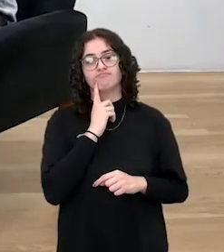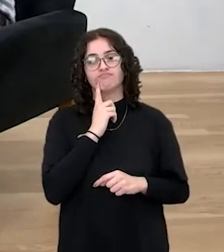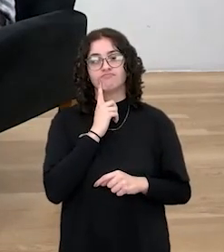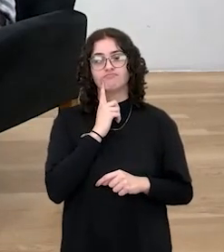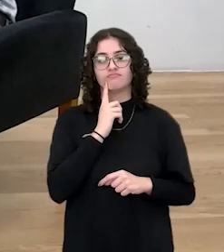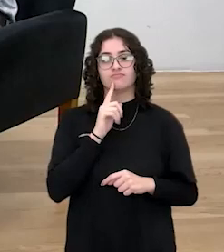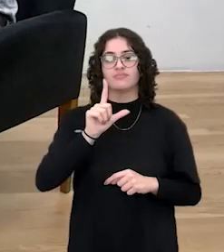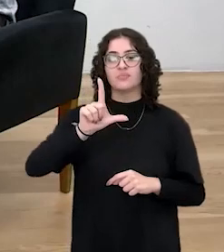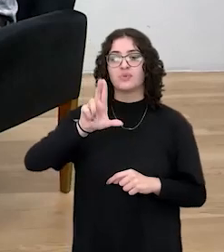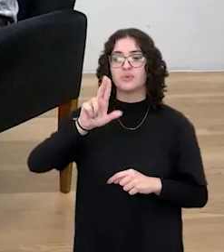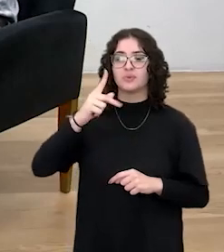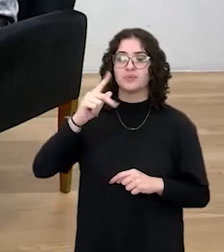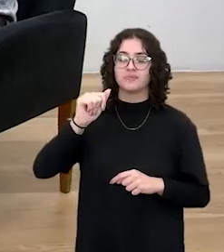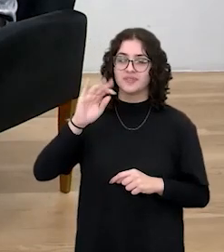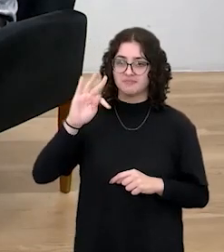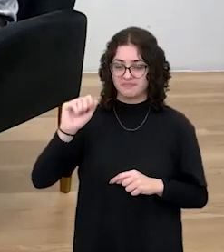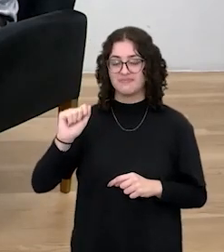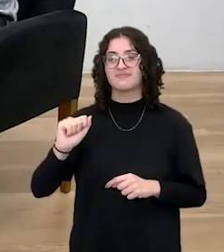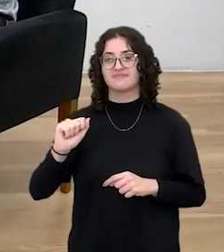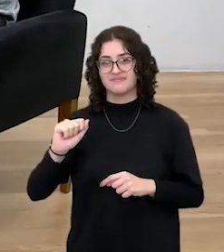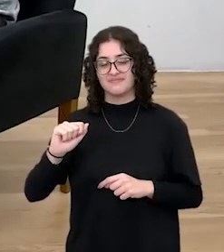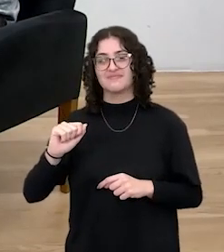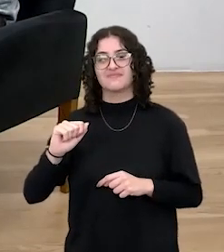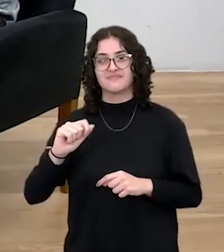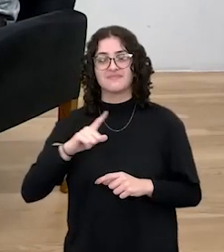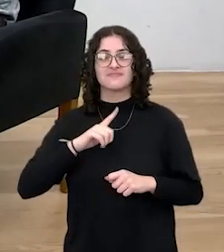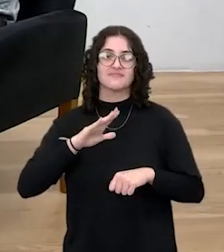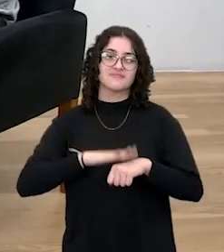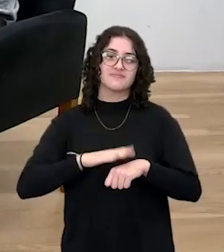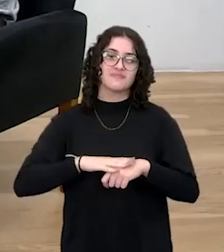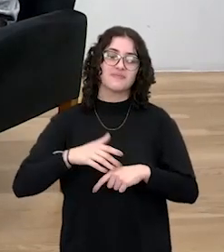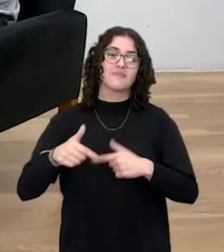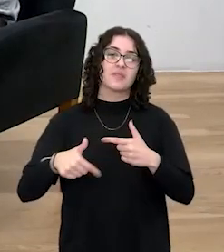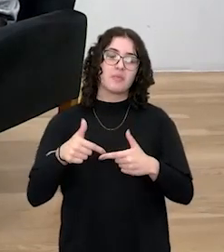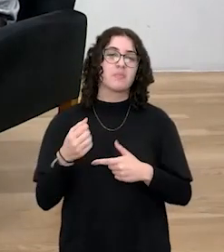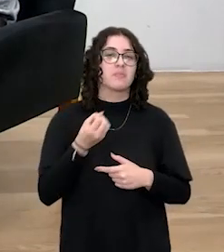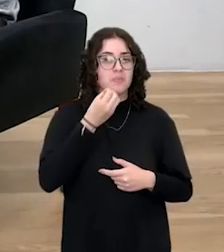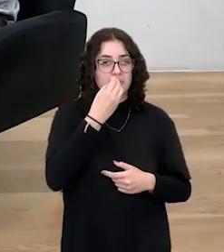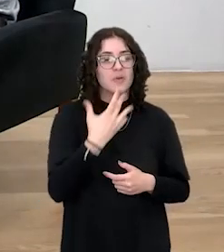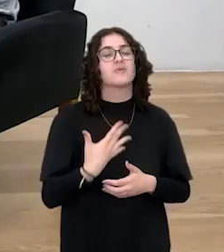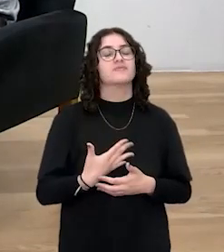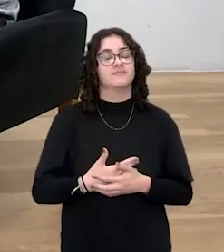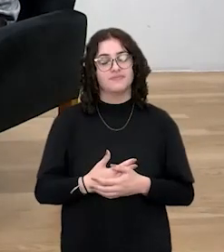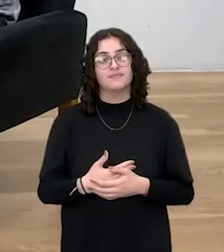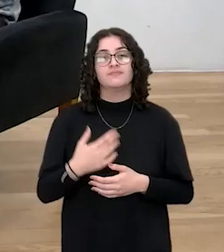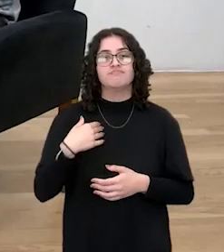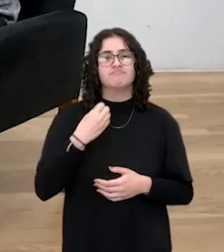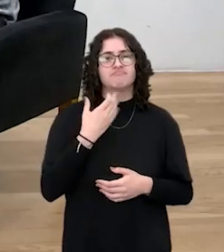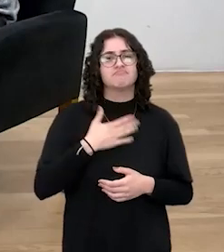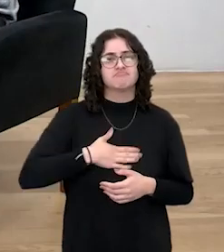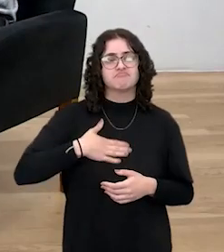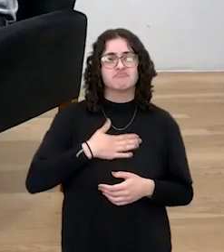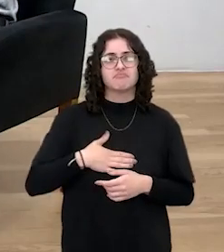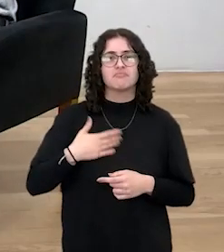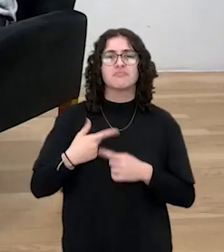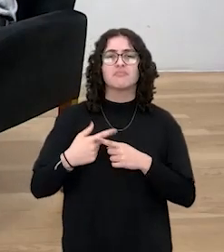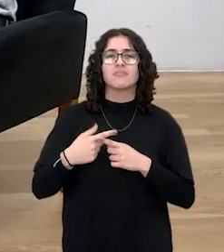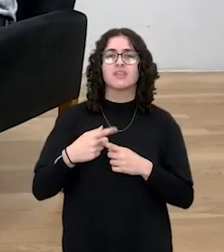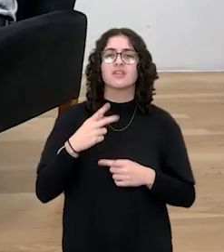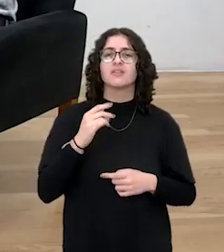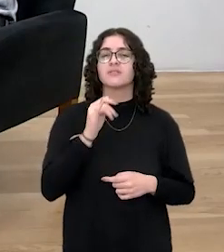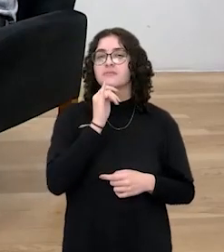na Lupita. Mesmo eu acho que ela tem feito alguns trabalhos bastante consistentes. Eu acho interessante como ela vai, sei